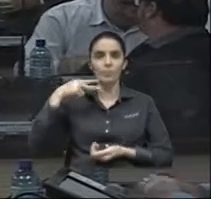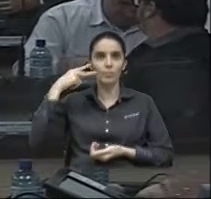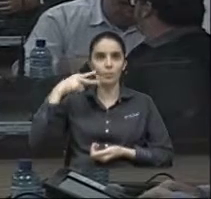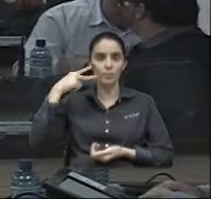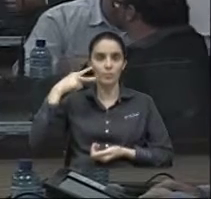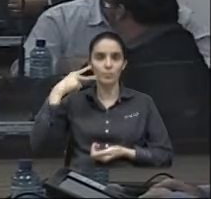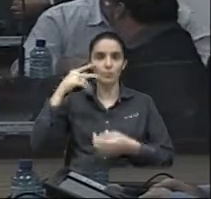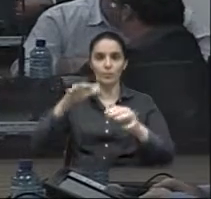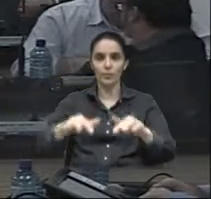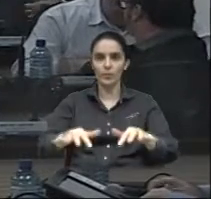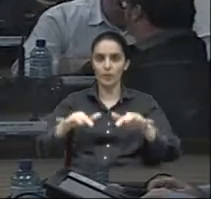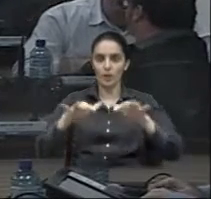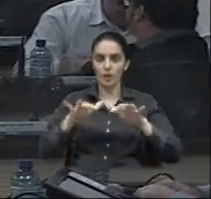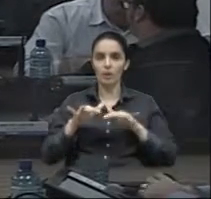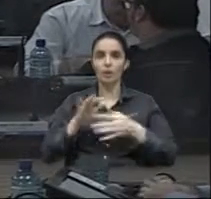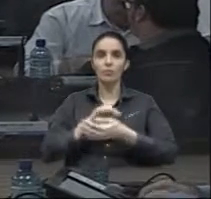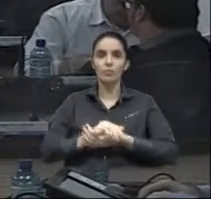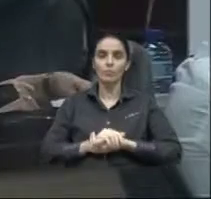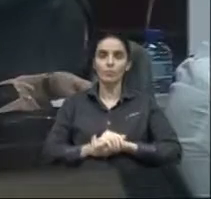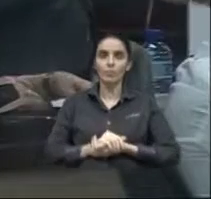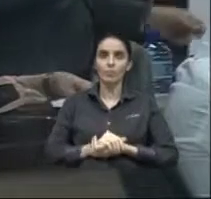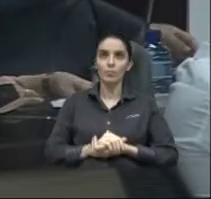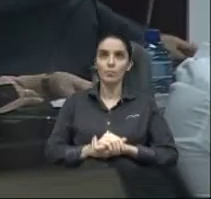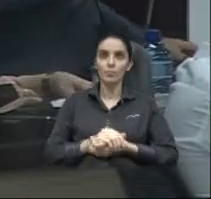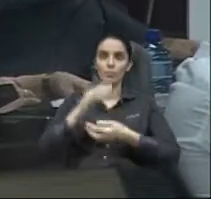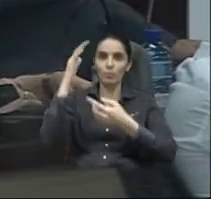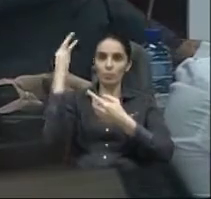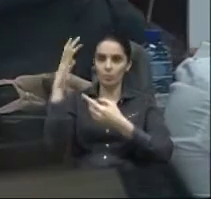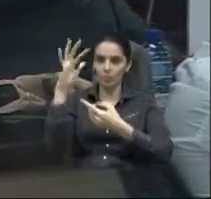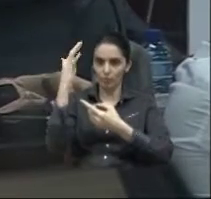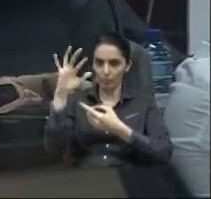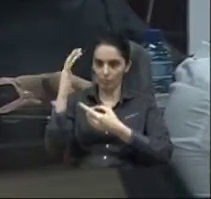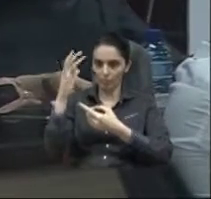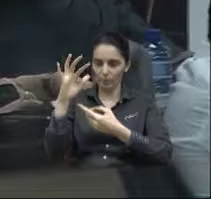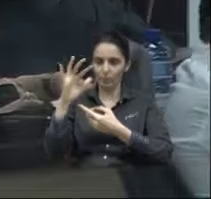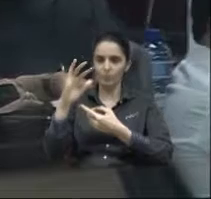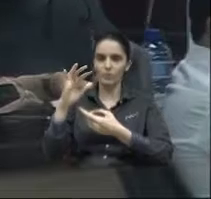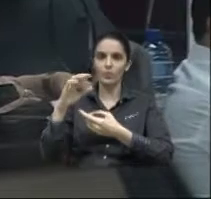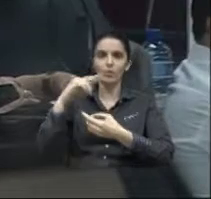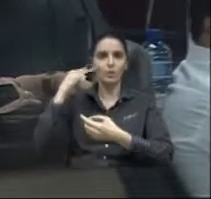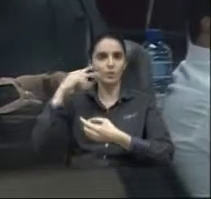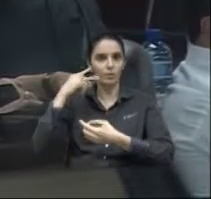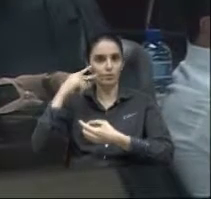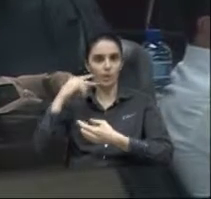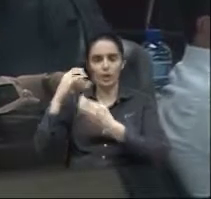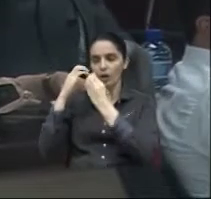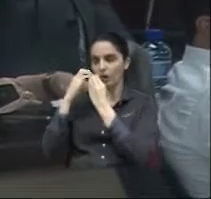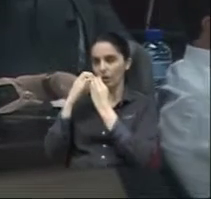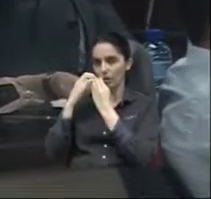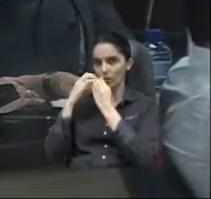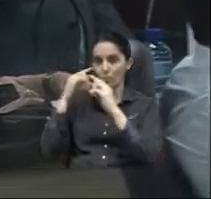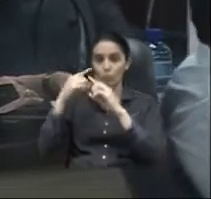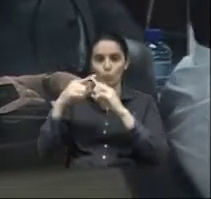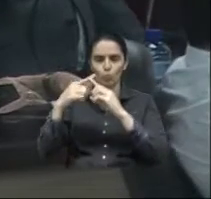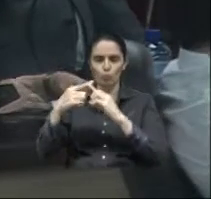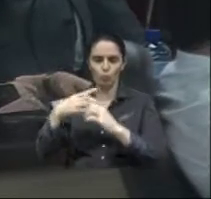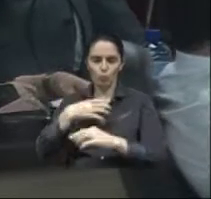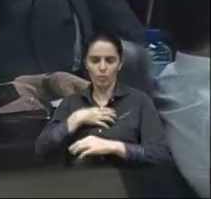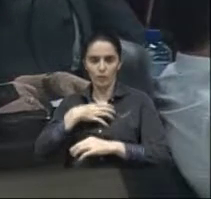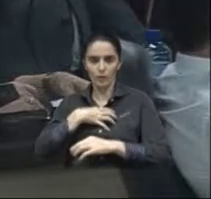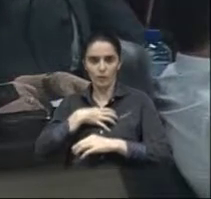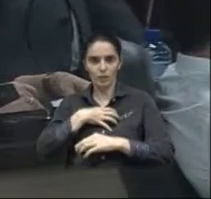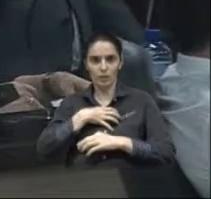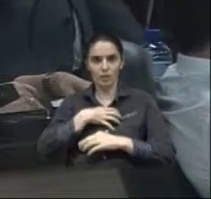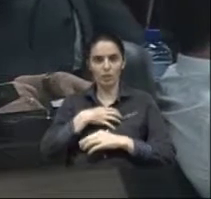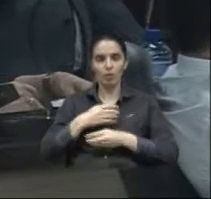o presente, queria parabenizar nosso vereador Mir pela sensibilidade